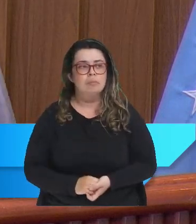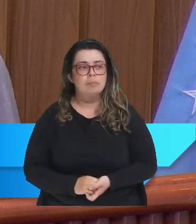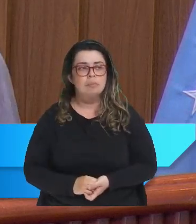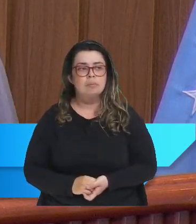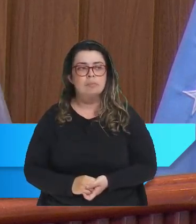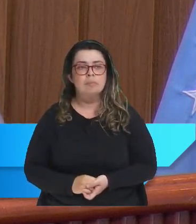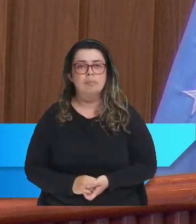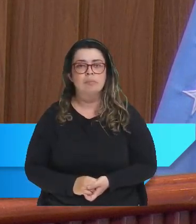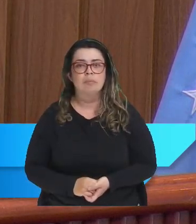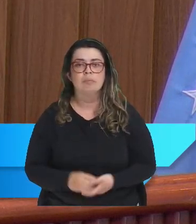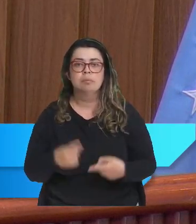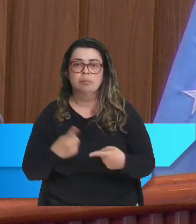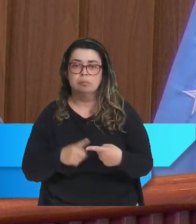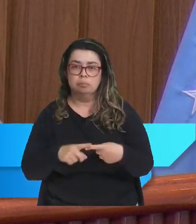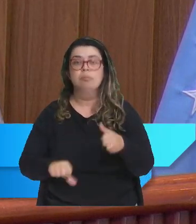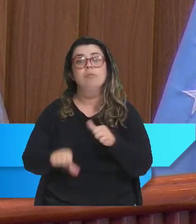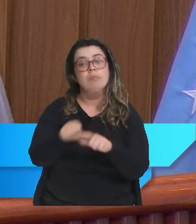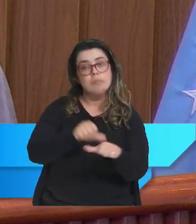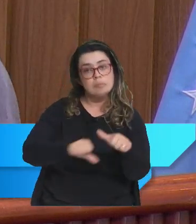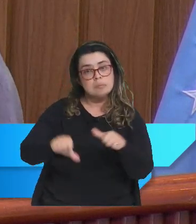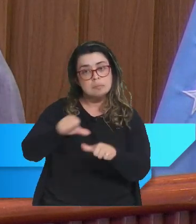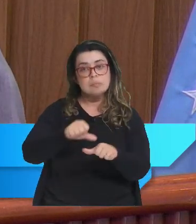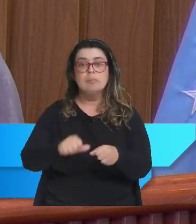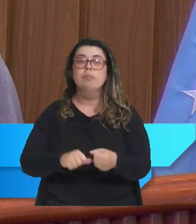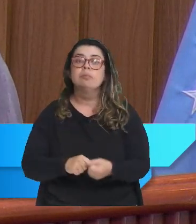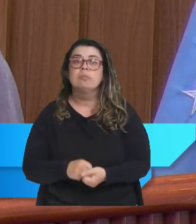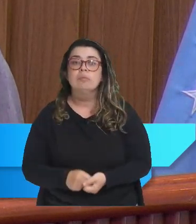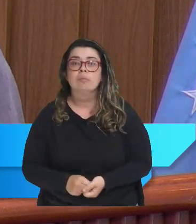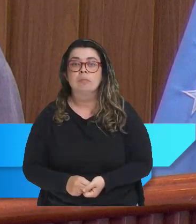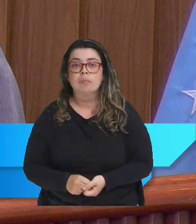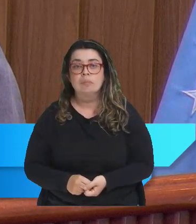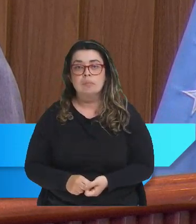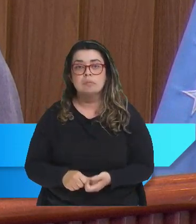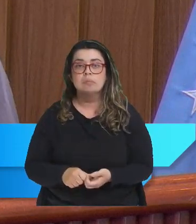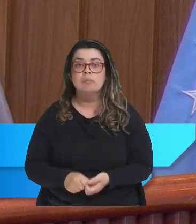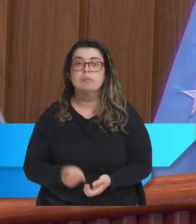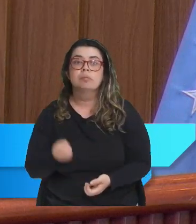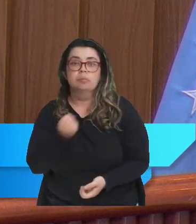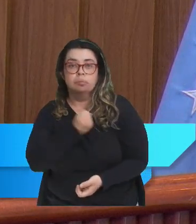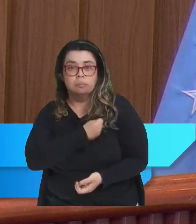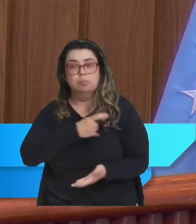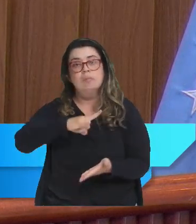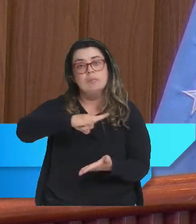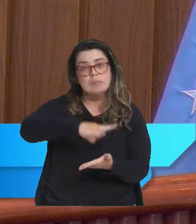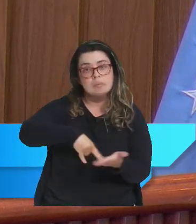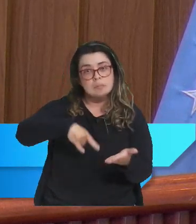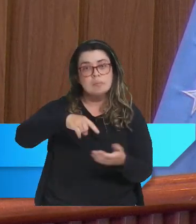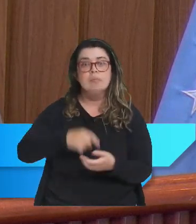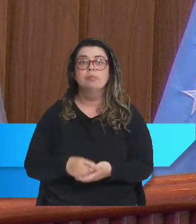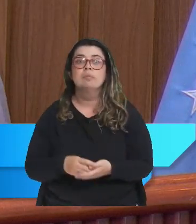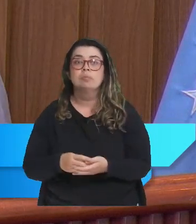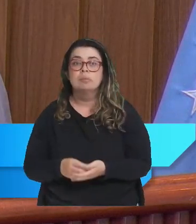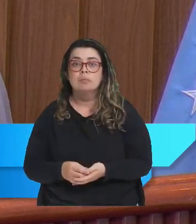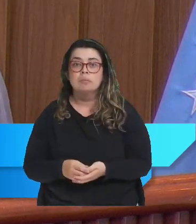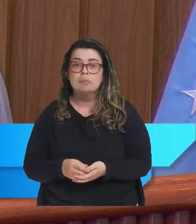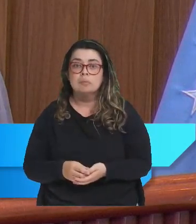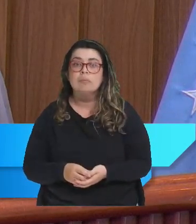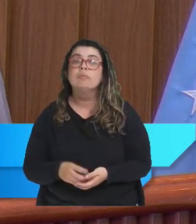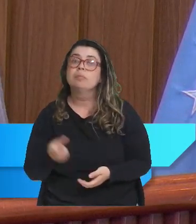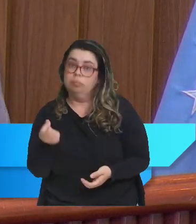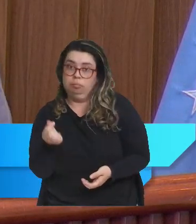ter recebido as férias, ele teria que ter recebido o tempo de